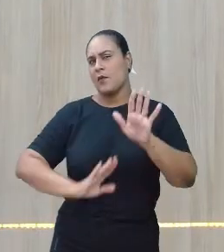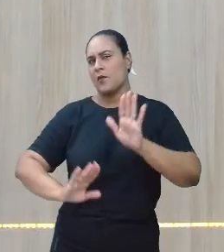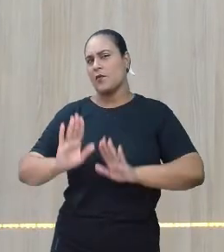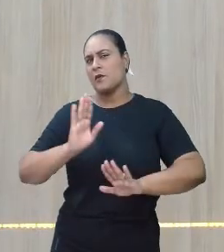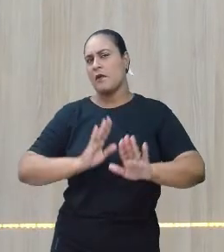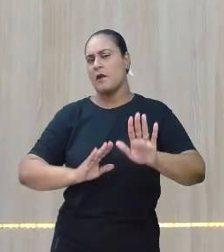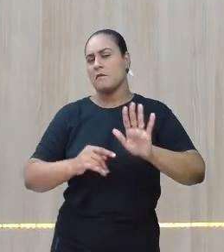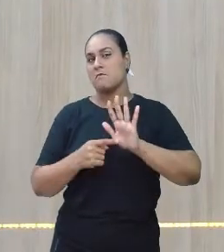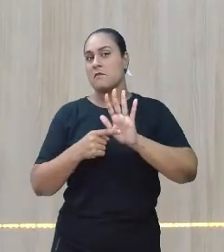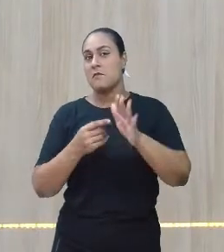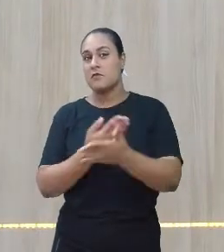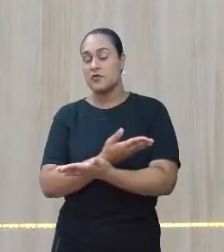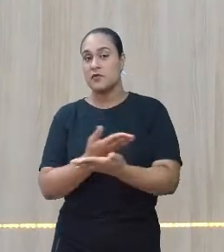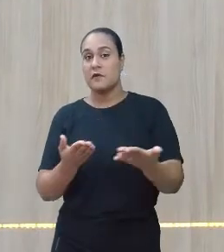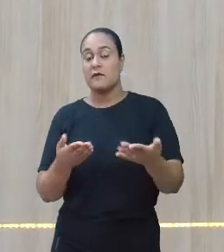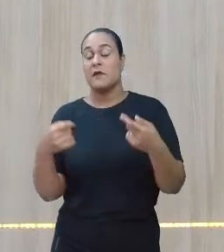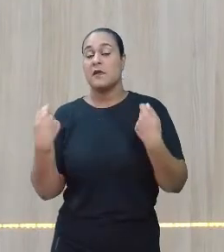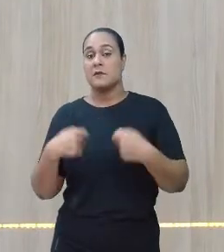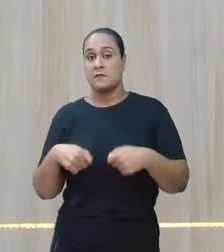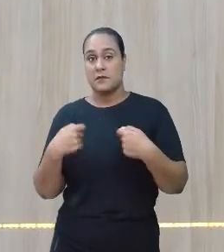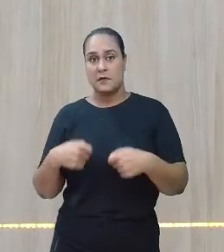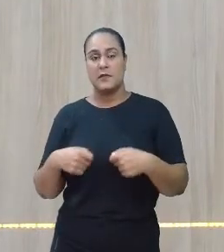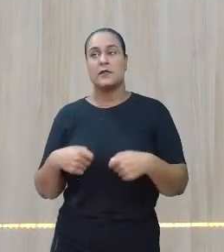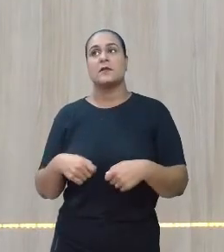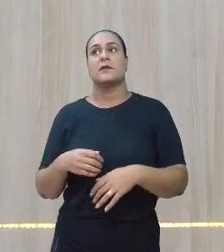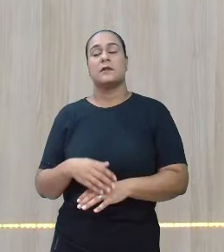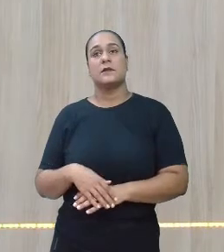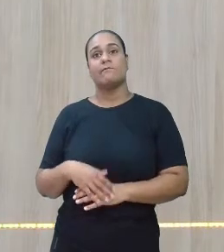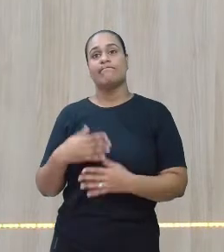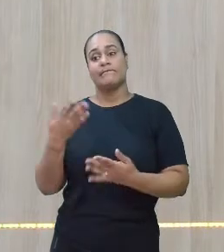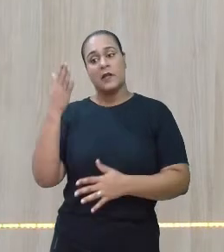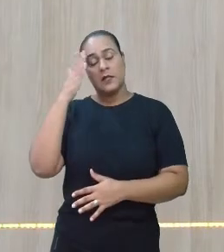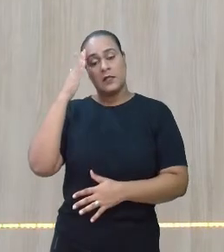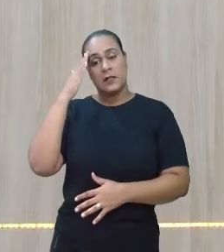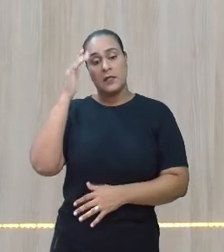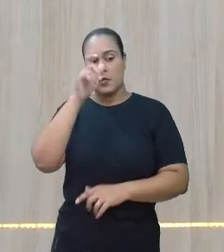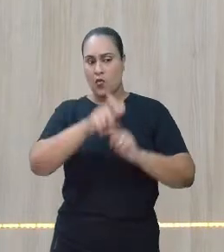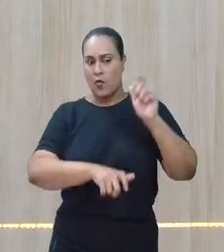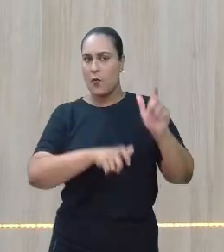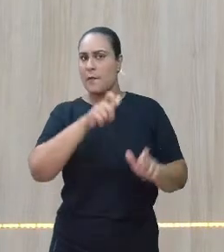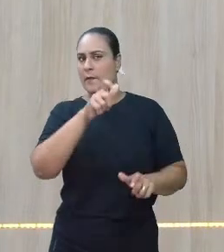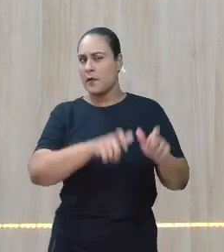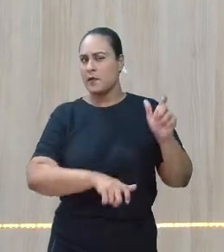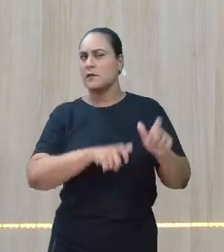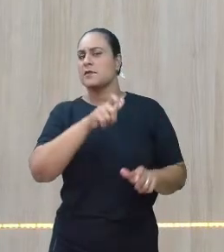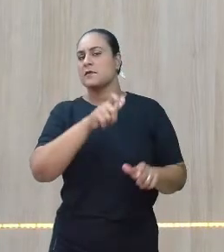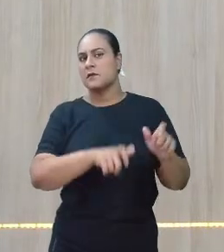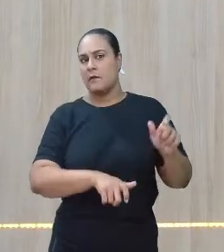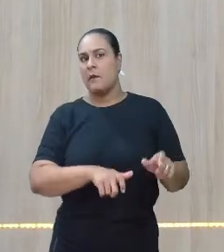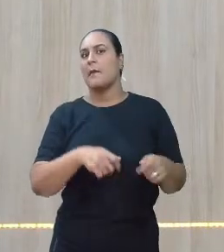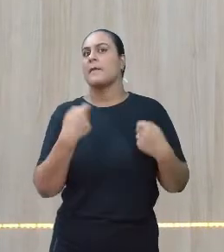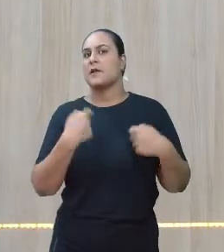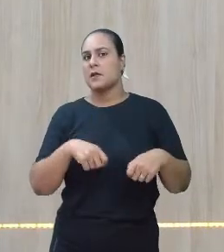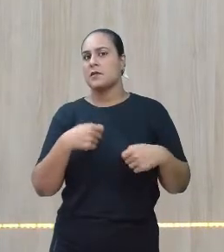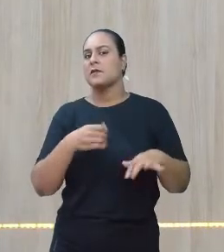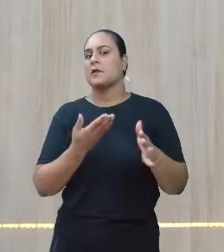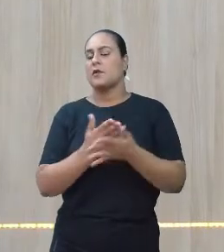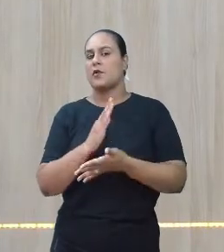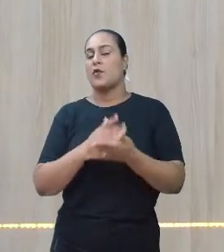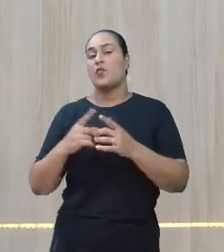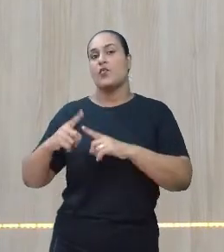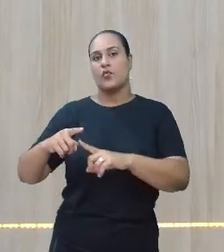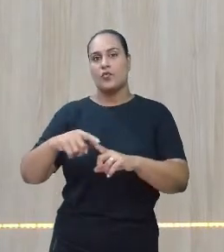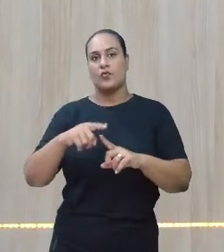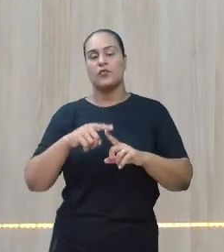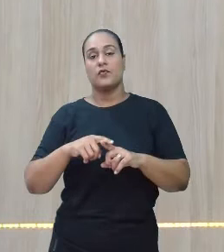mostrar a vocês que a gente tem que reconhecer que algumas pessoas necessitam, né, de alguns tipos de droga. E aí vem o momento de